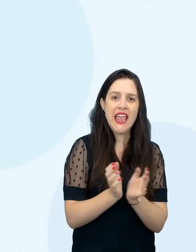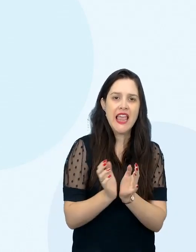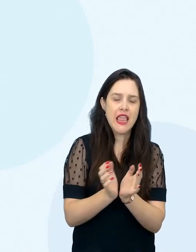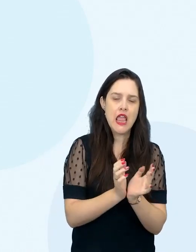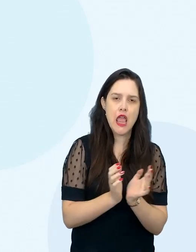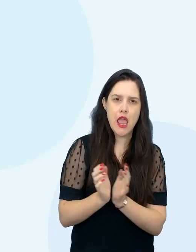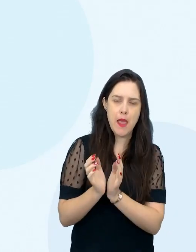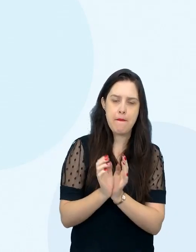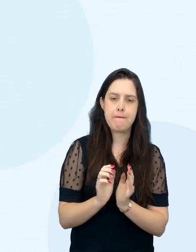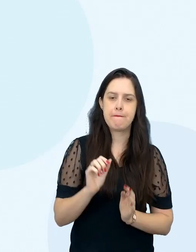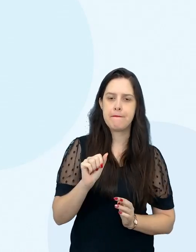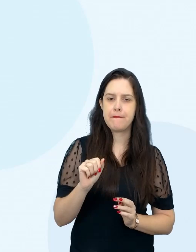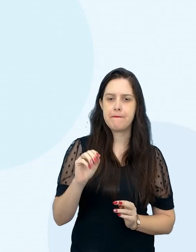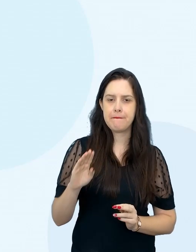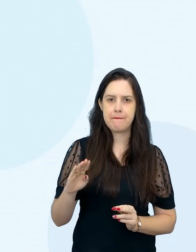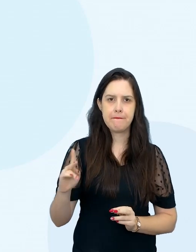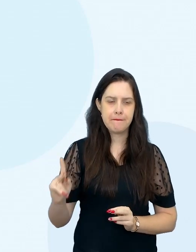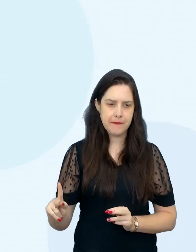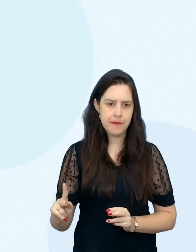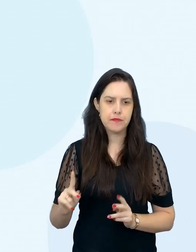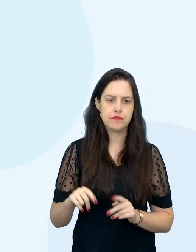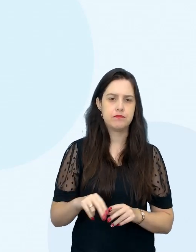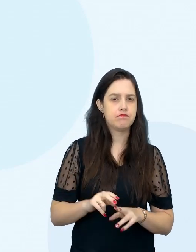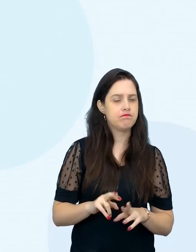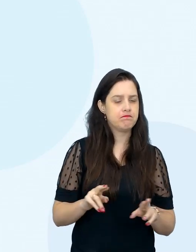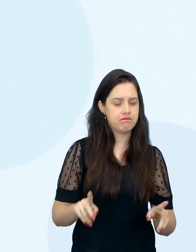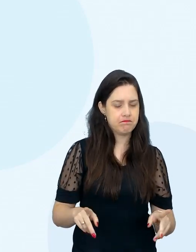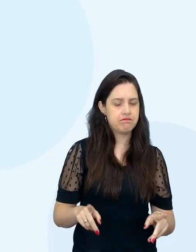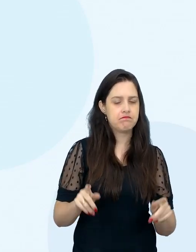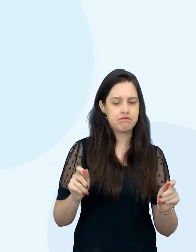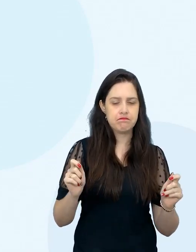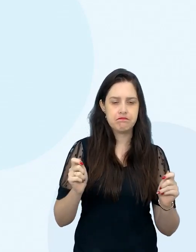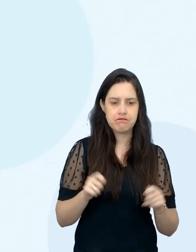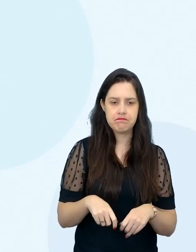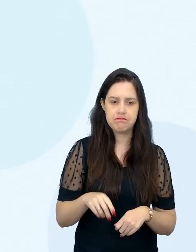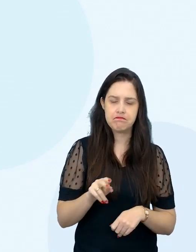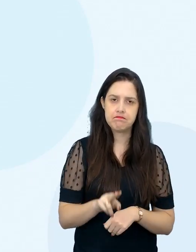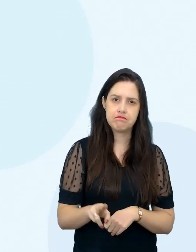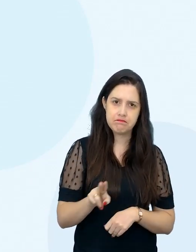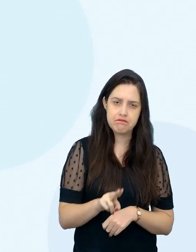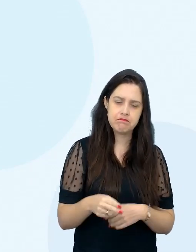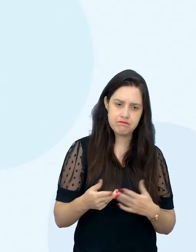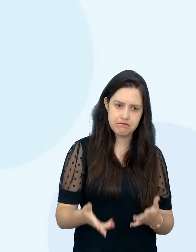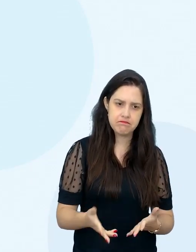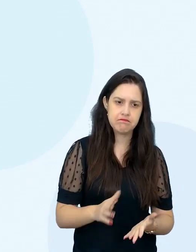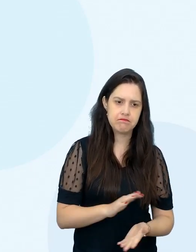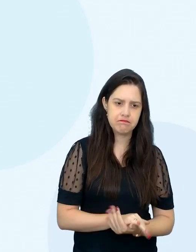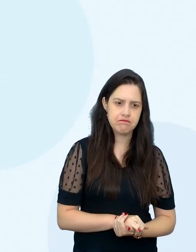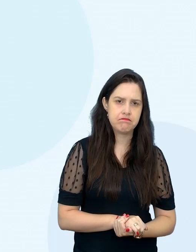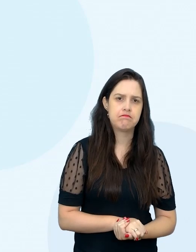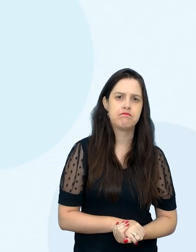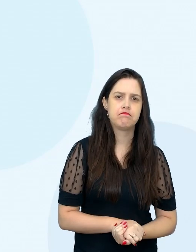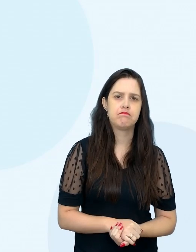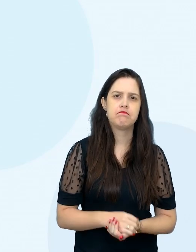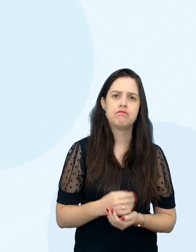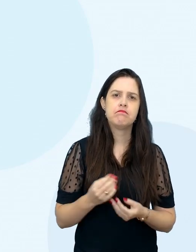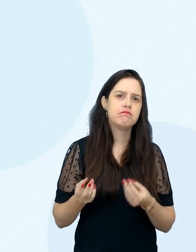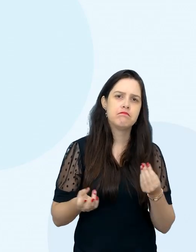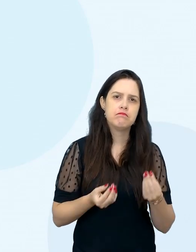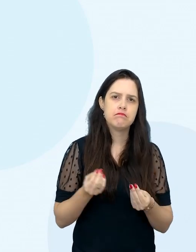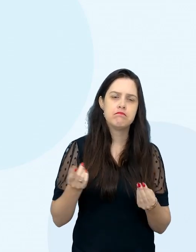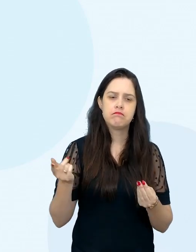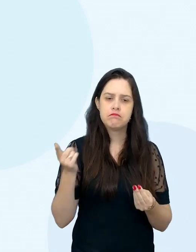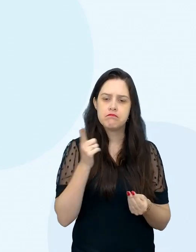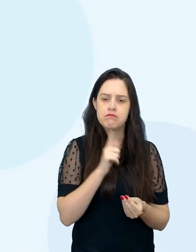essa metodologia. No caso de sala de aula, é muito interessante que o professor, na hora de aplicar essa metodologia, com os